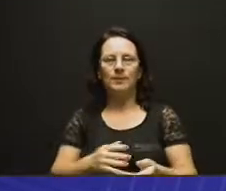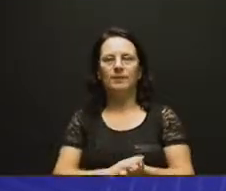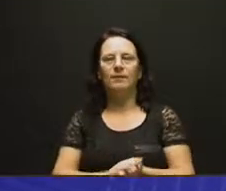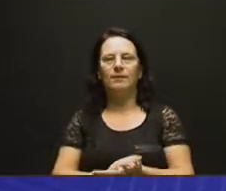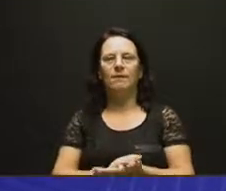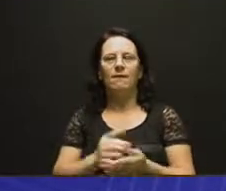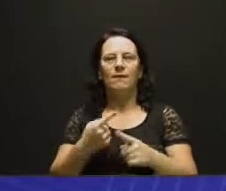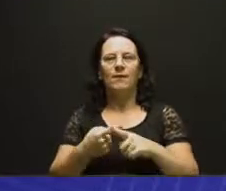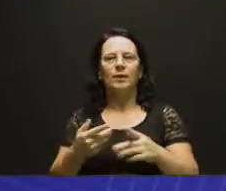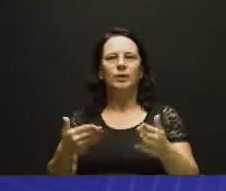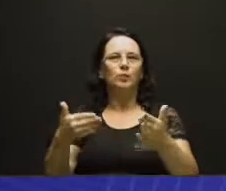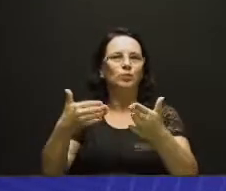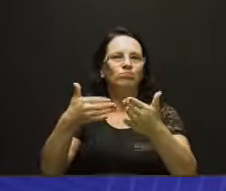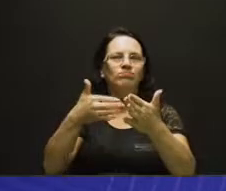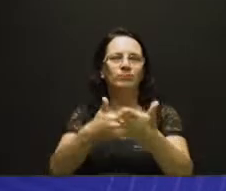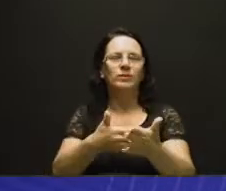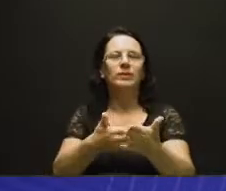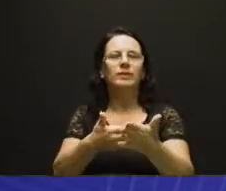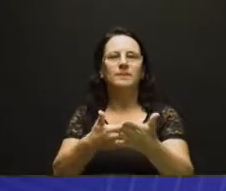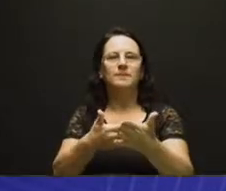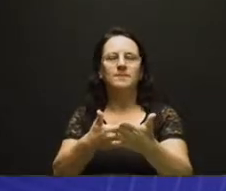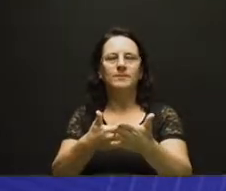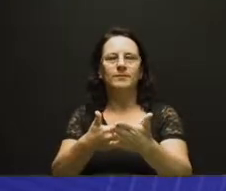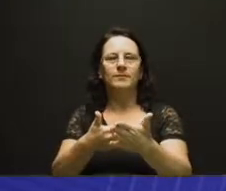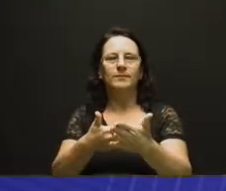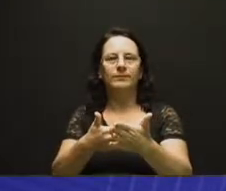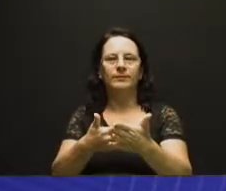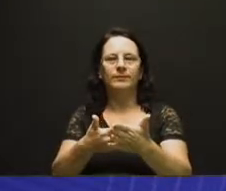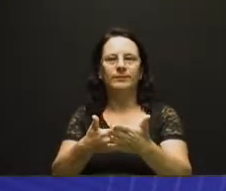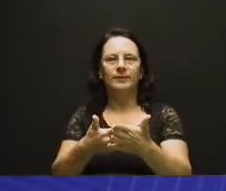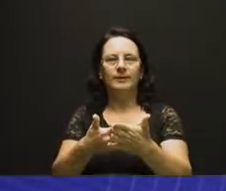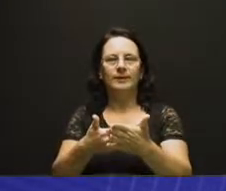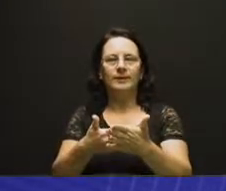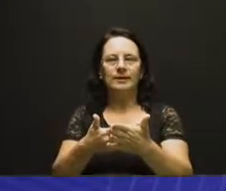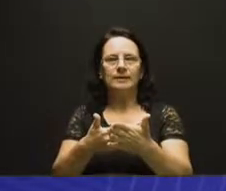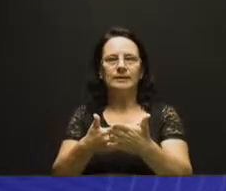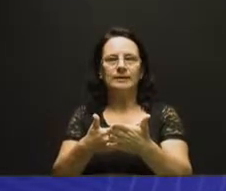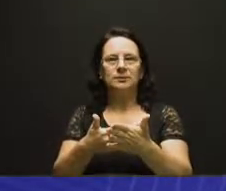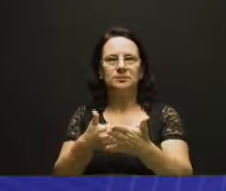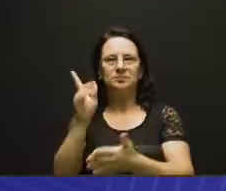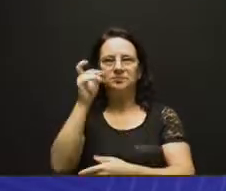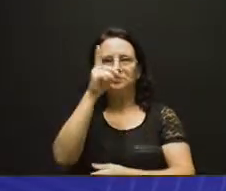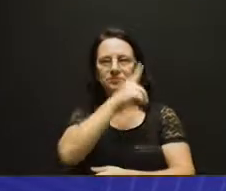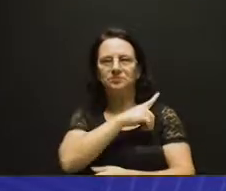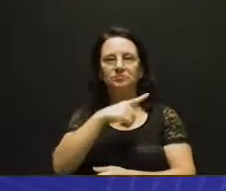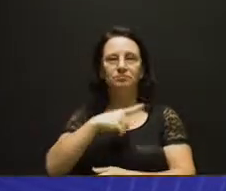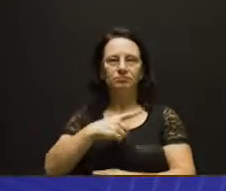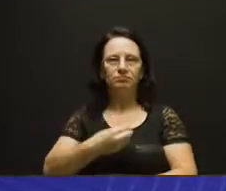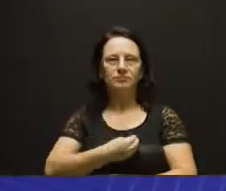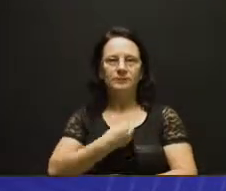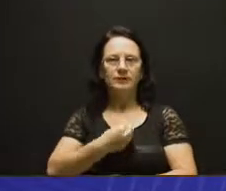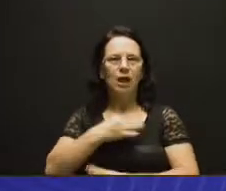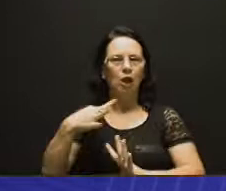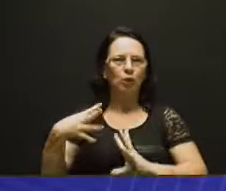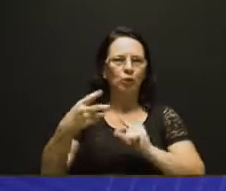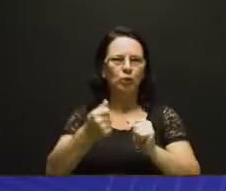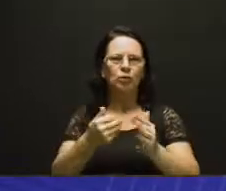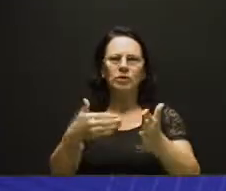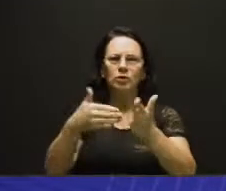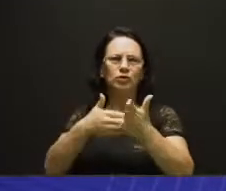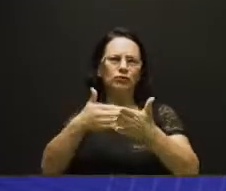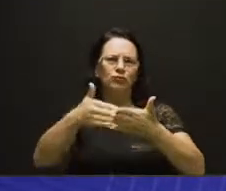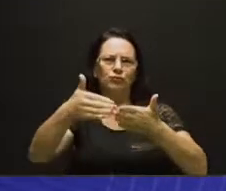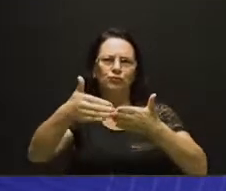barreira atitudinal ela vai ela vai dar dá vida a todas as outras barreiras